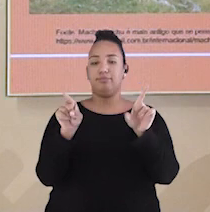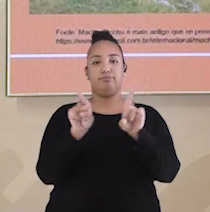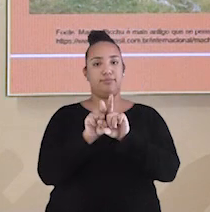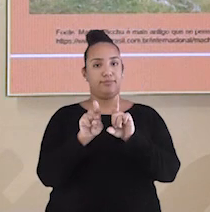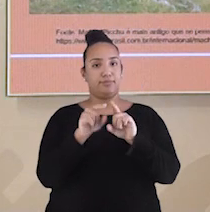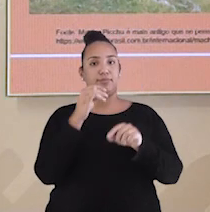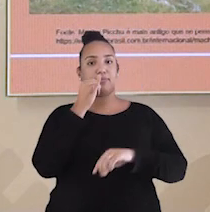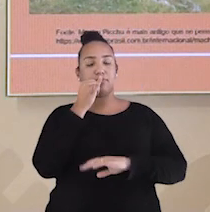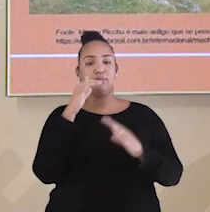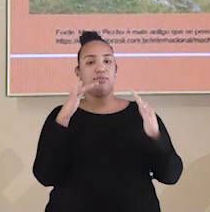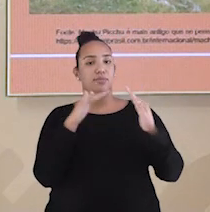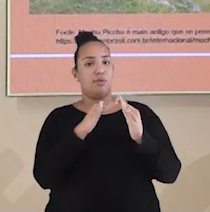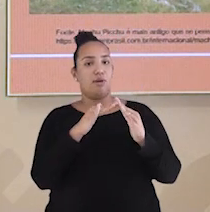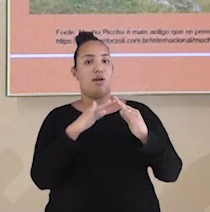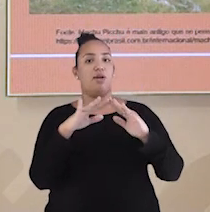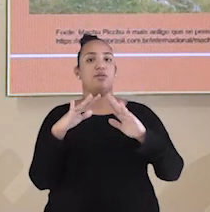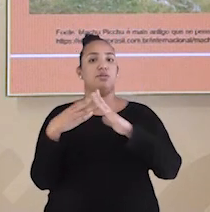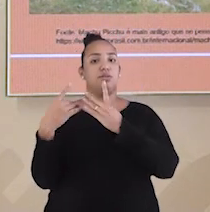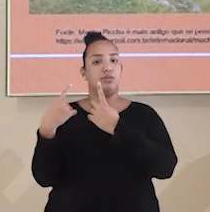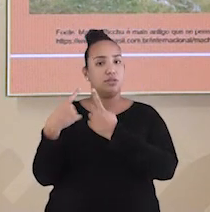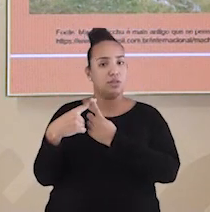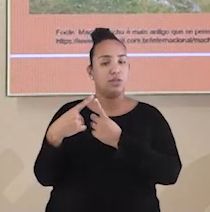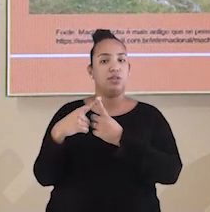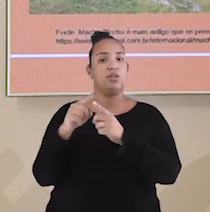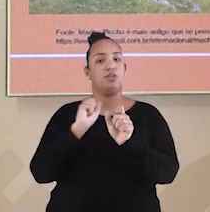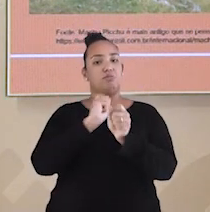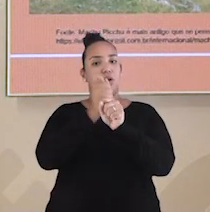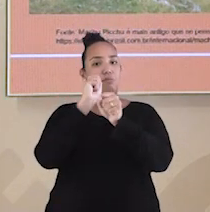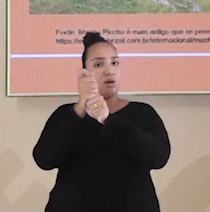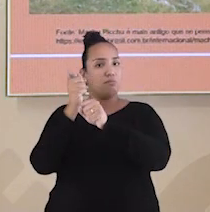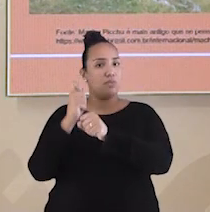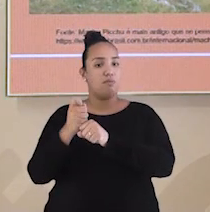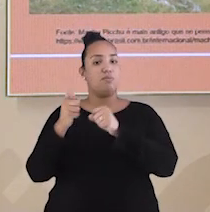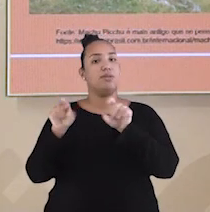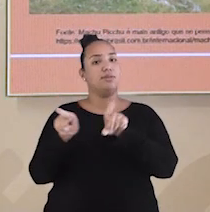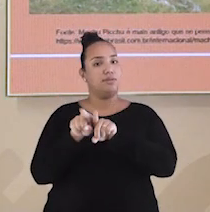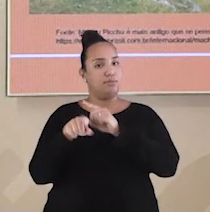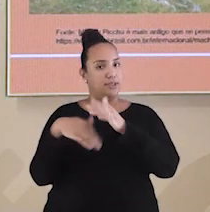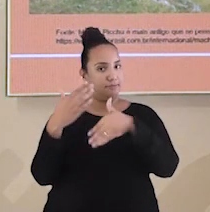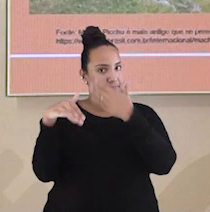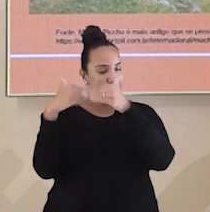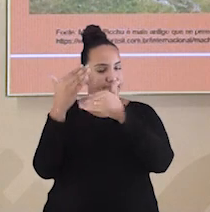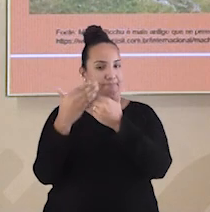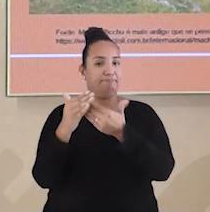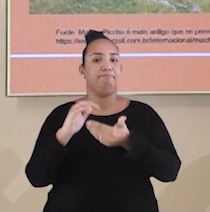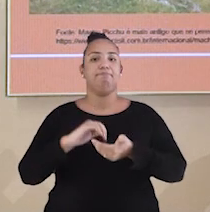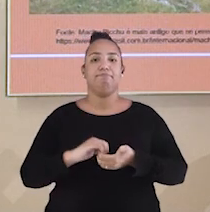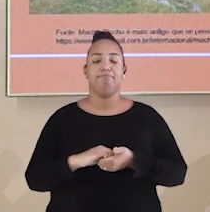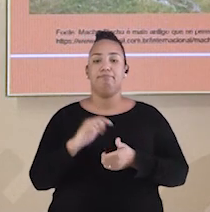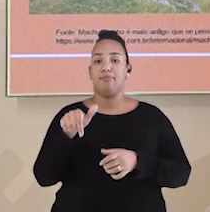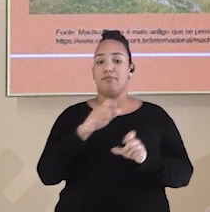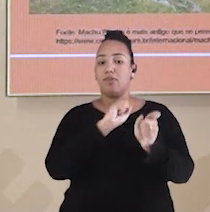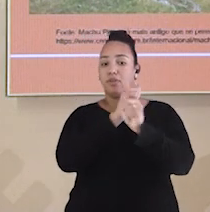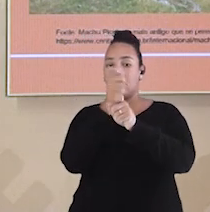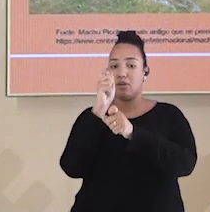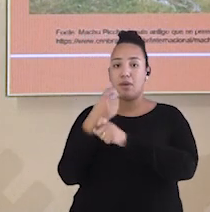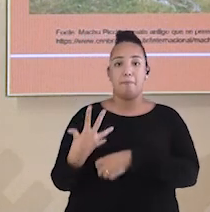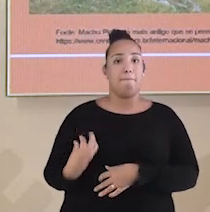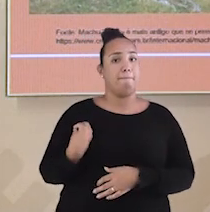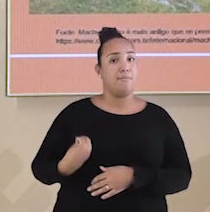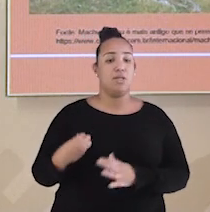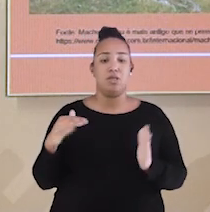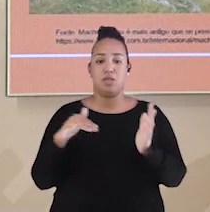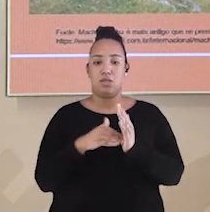como templos, armazéns e fortalezas foram se expandindo junto. Essas construções estão